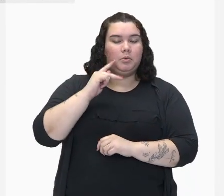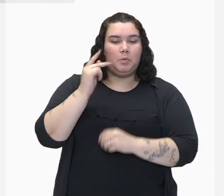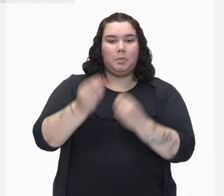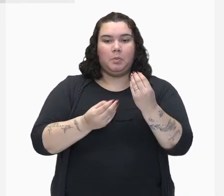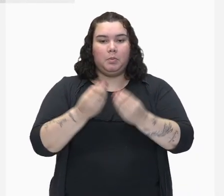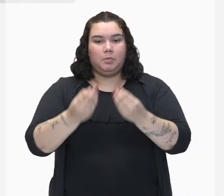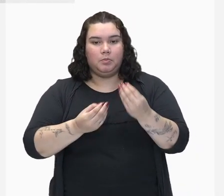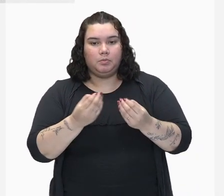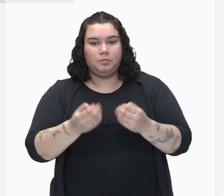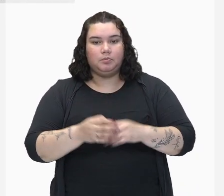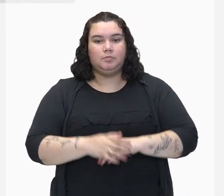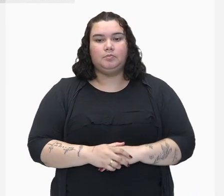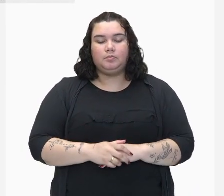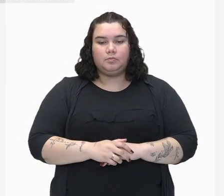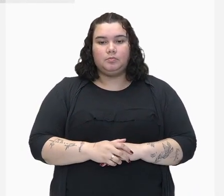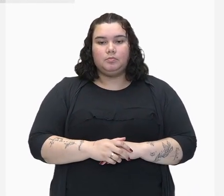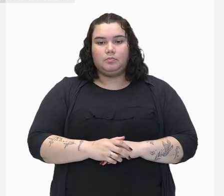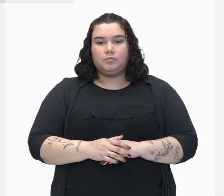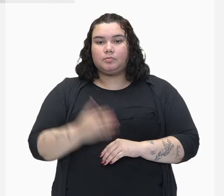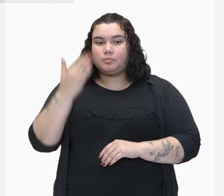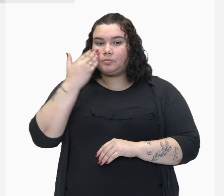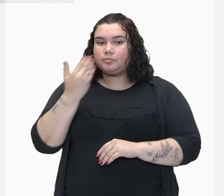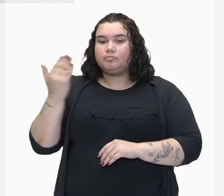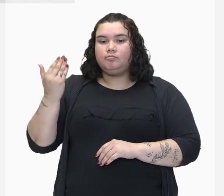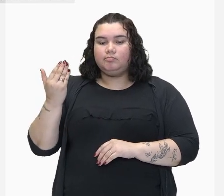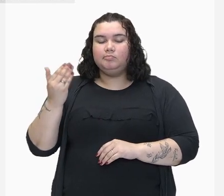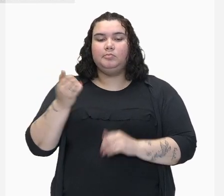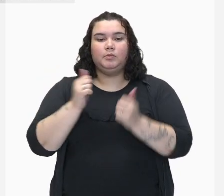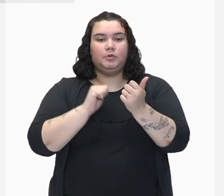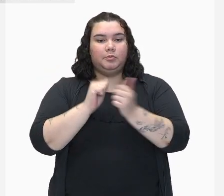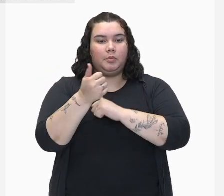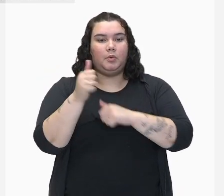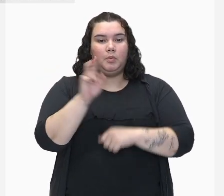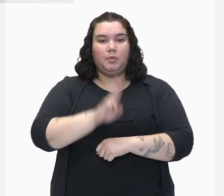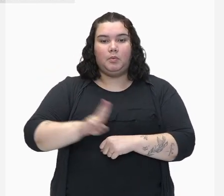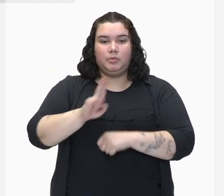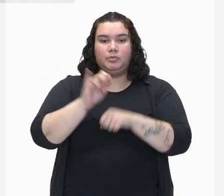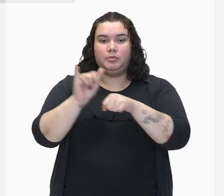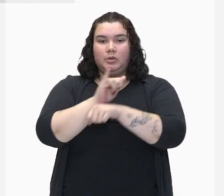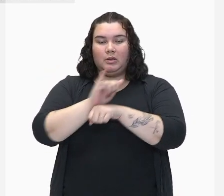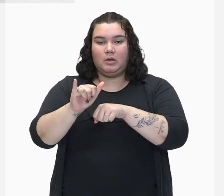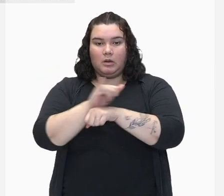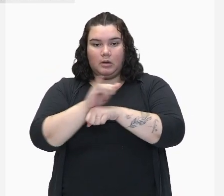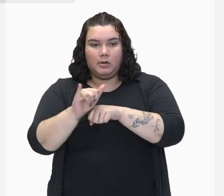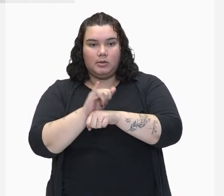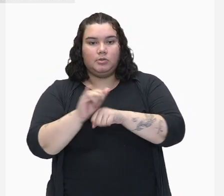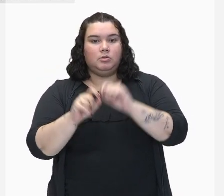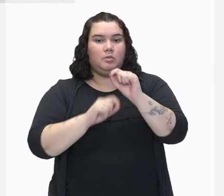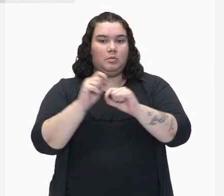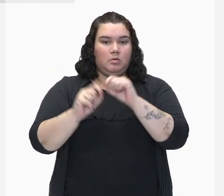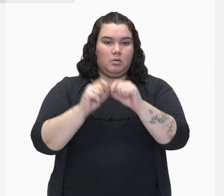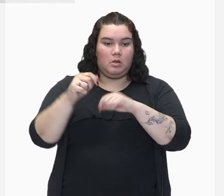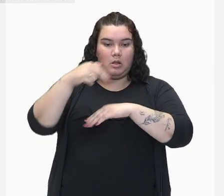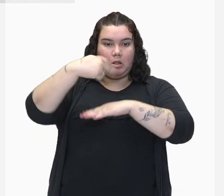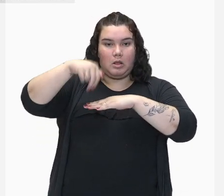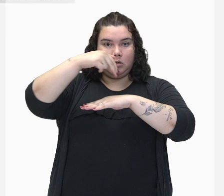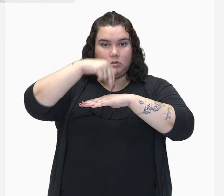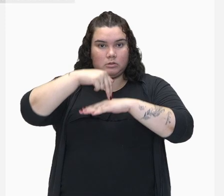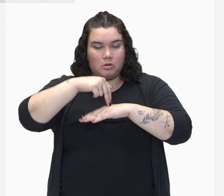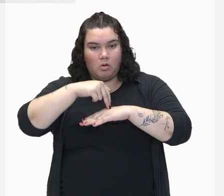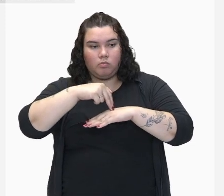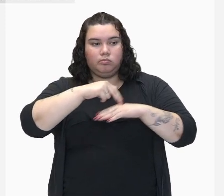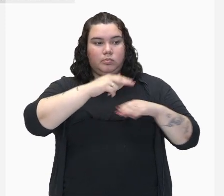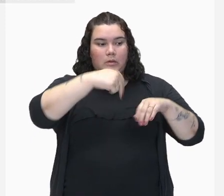E existe muita relação, sim. Olha lá. O esporte é usado como ferramenta de diplomacia entre